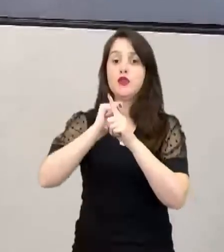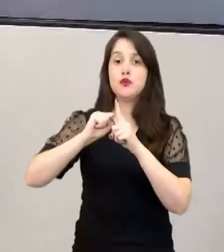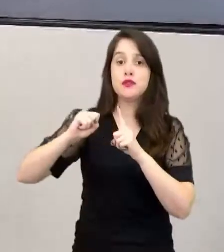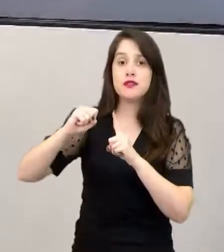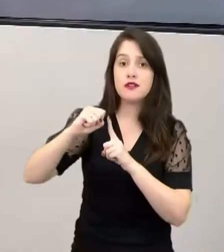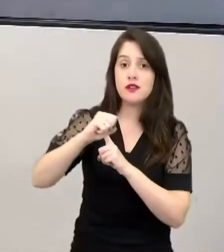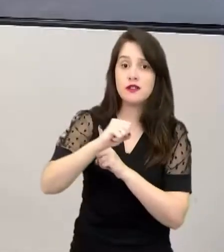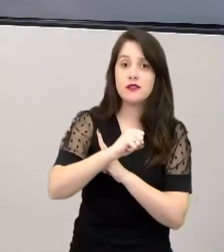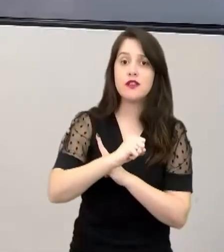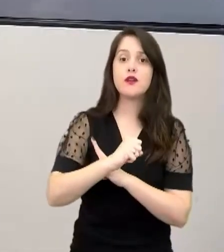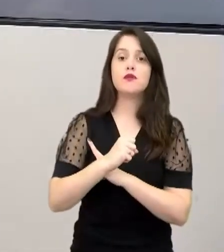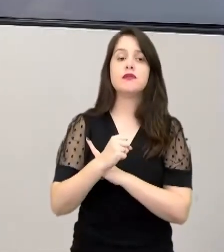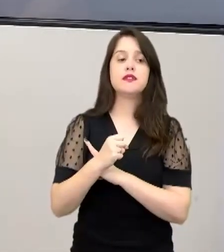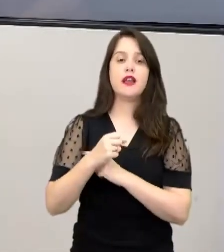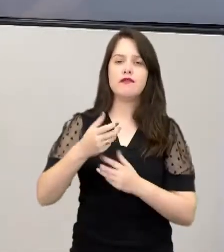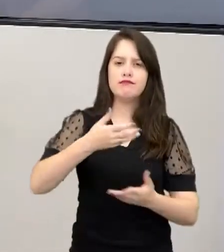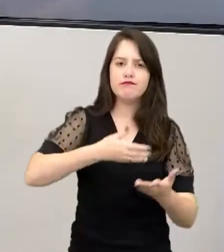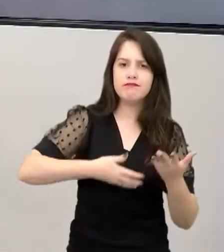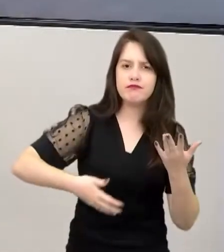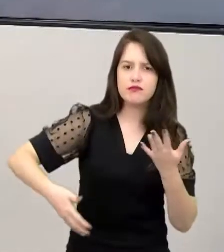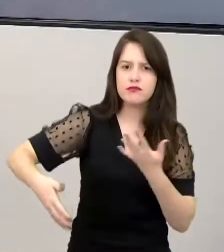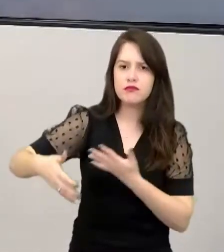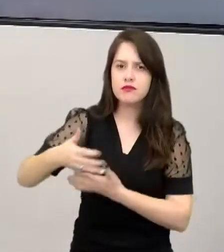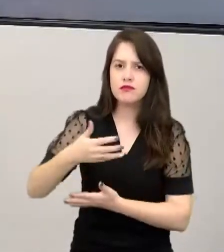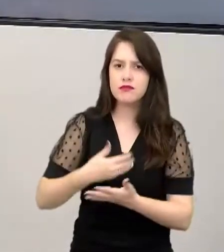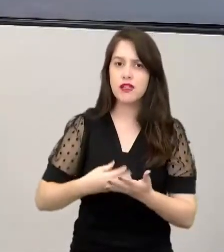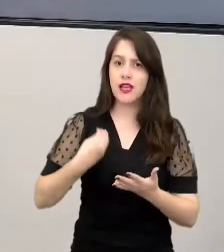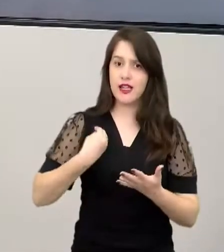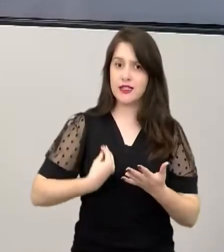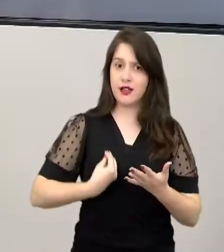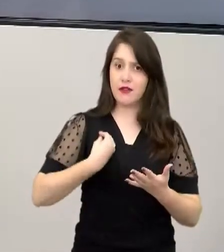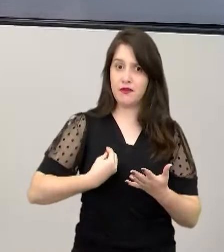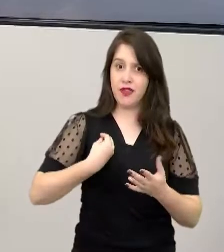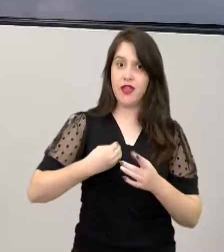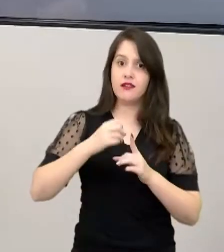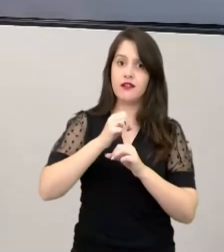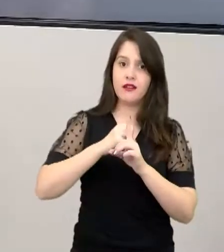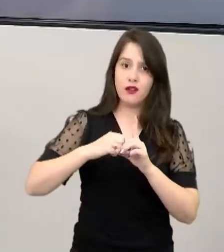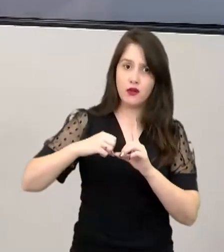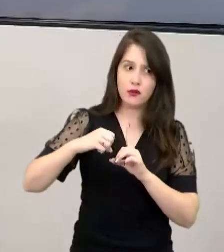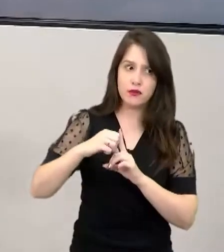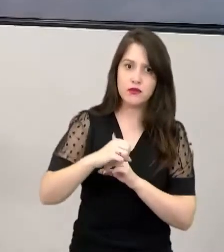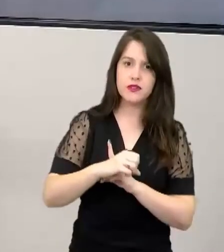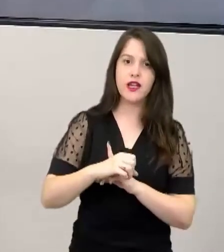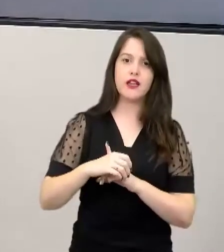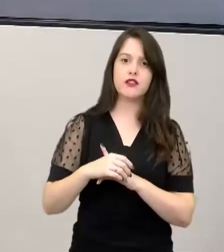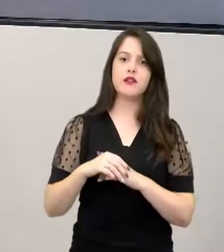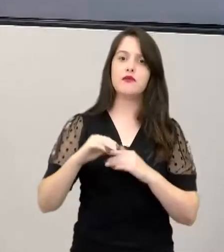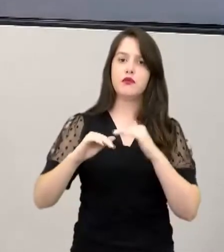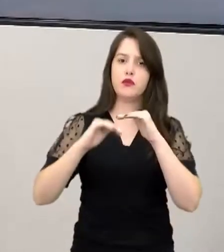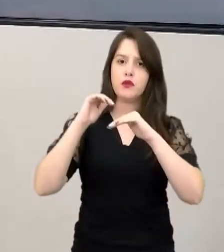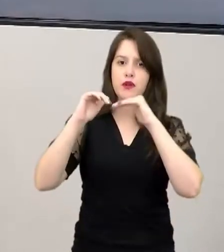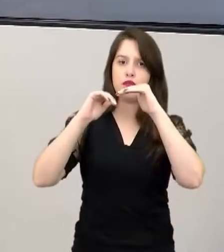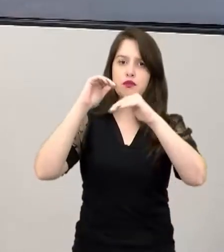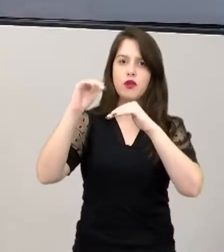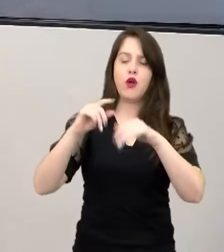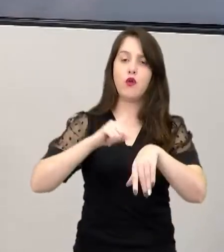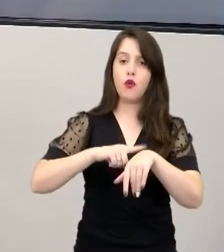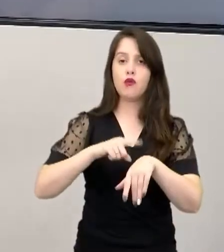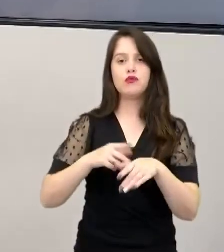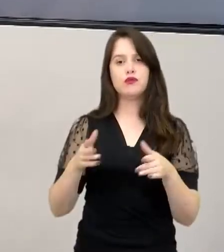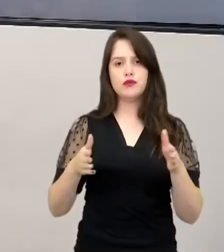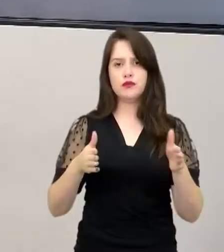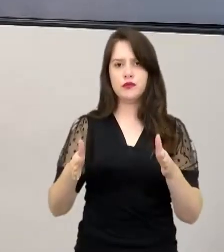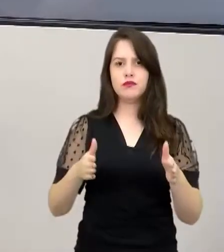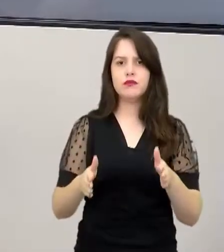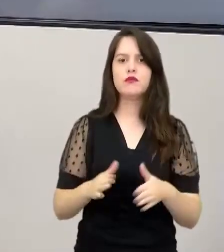da socialização, né, da vivência na comunidade, como isso foi evoluindo também ao longo do tempo.